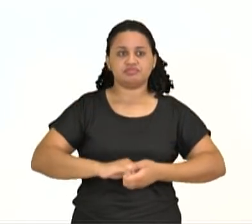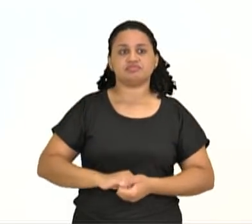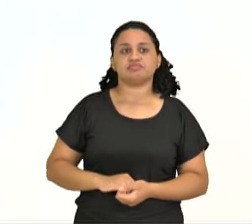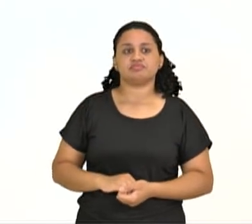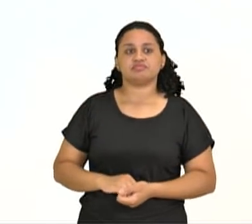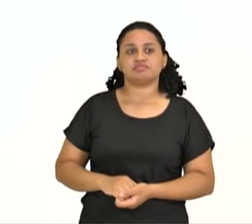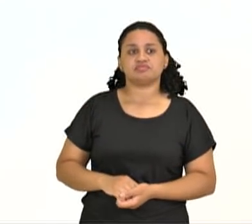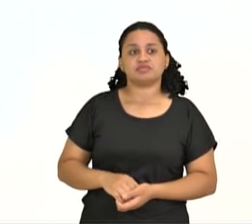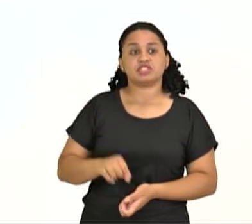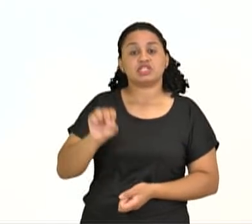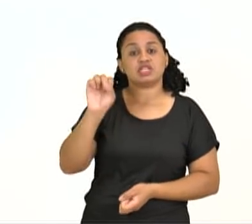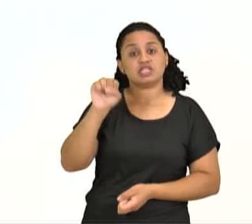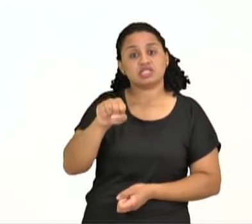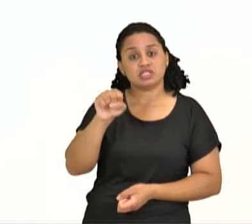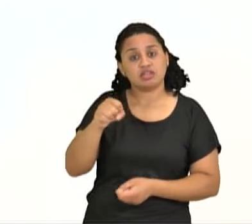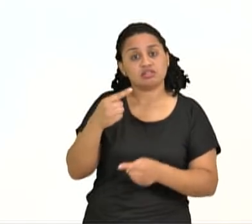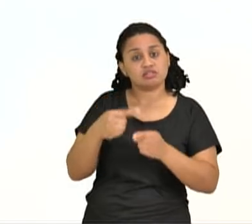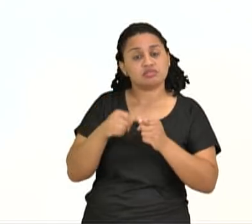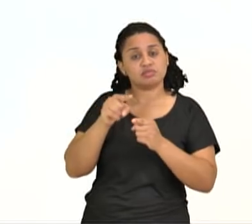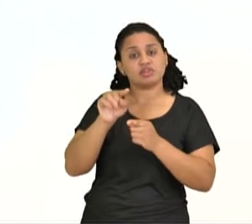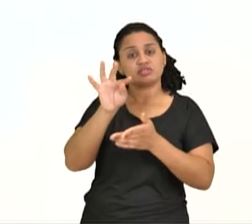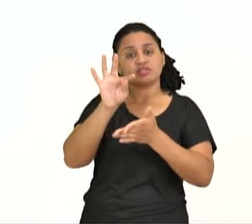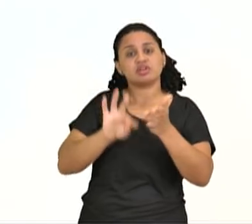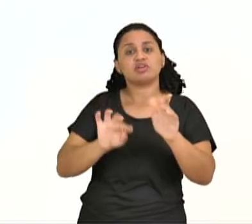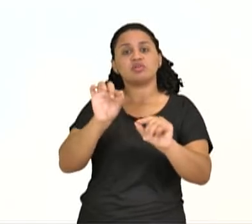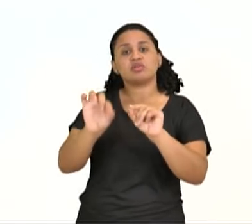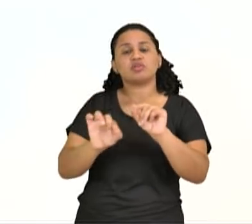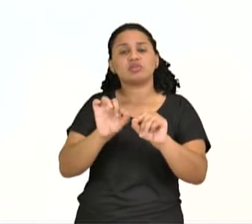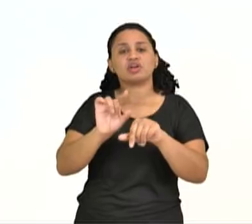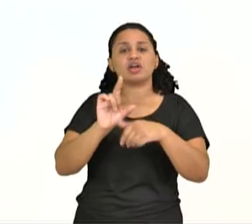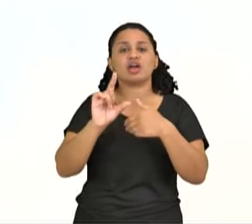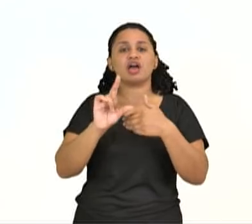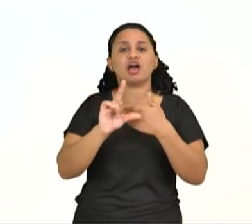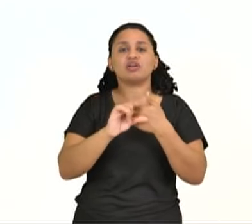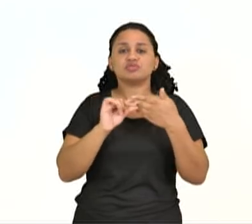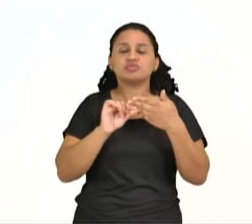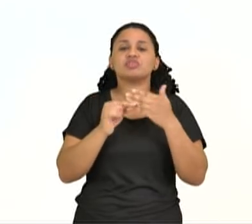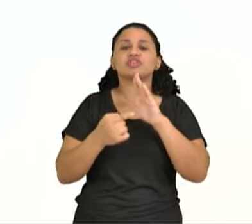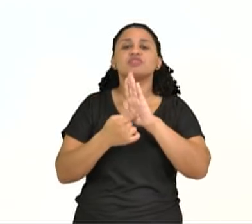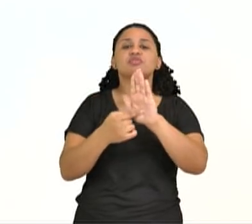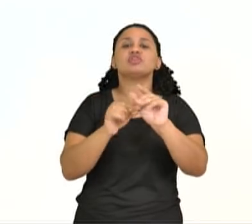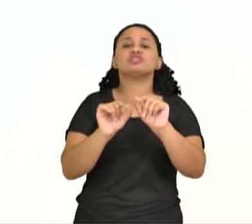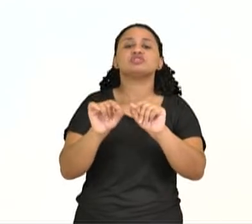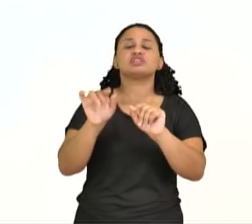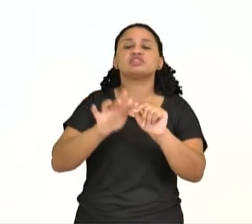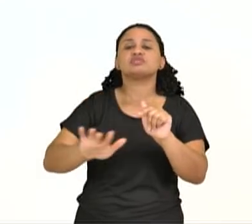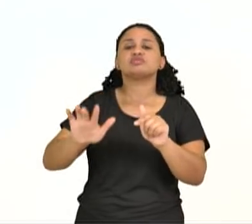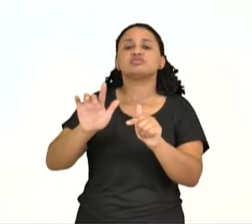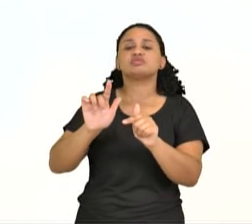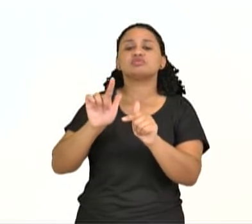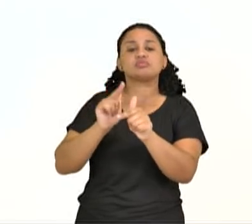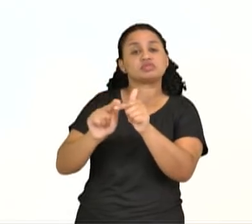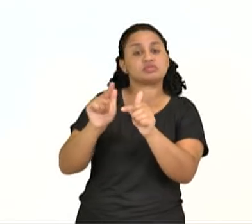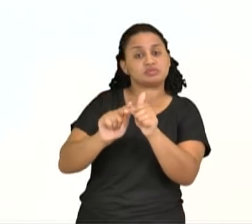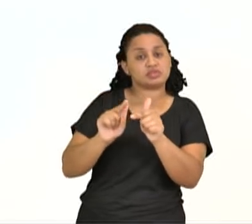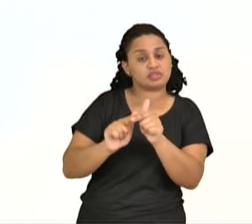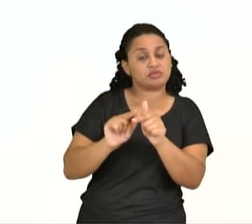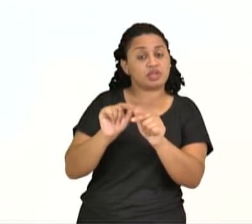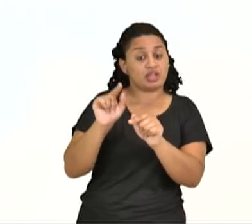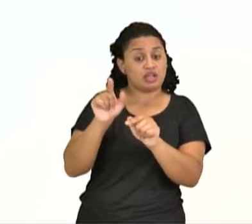Sim, porque neste texto a autora apresenta uma problemática, né? Que as palavras têm